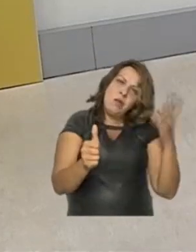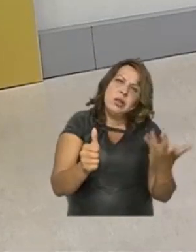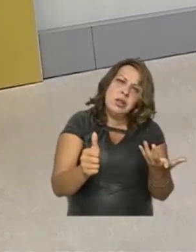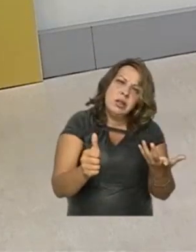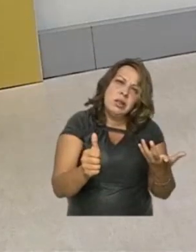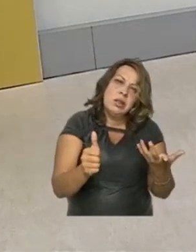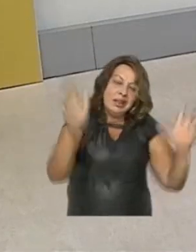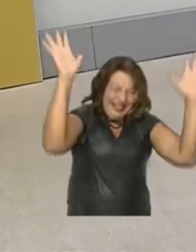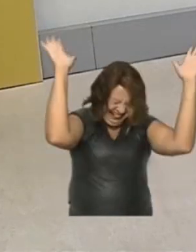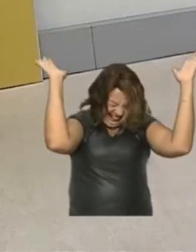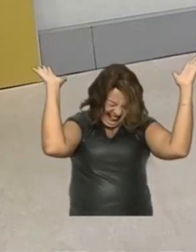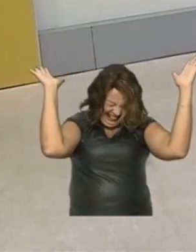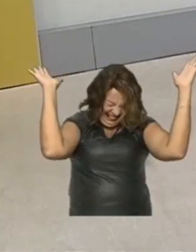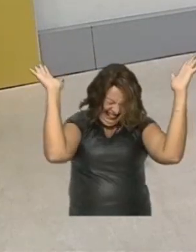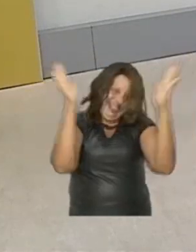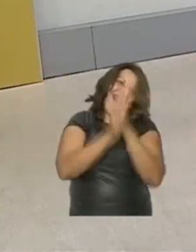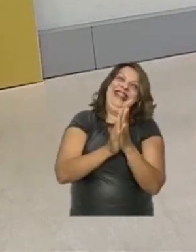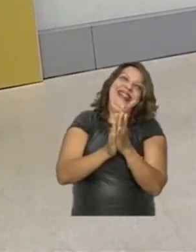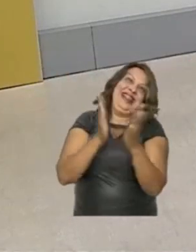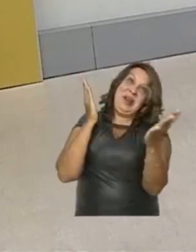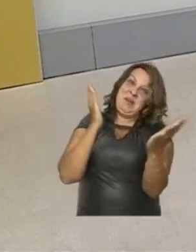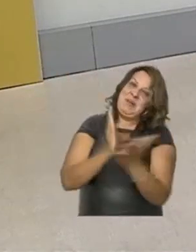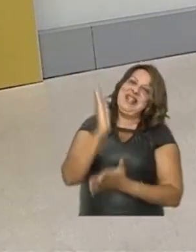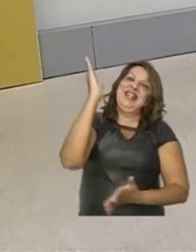decide? Decidiu! Olha aí!